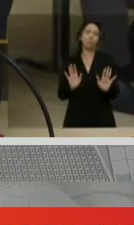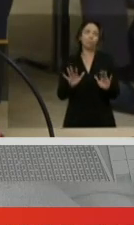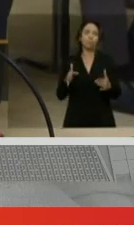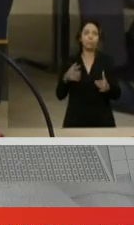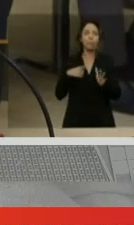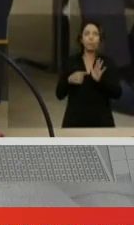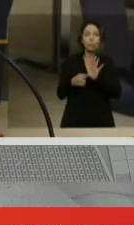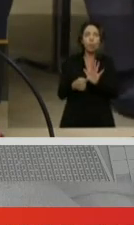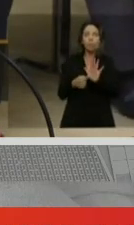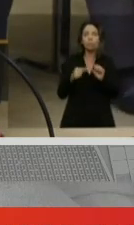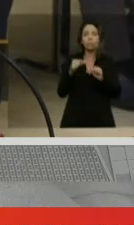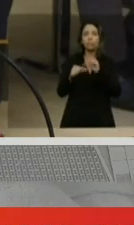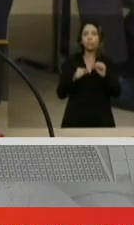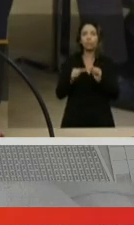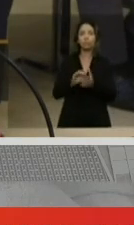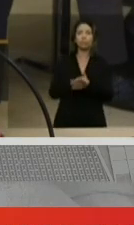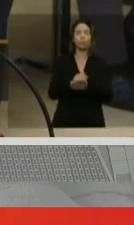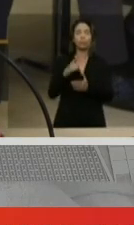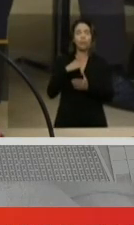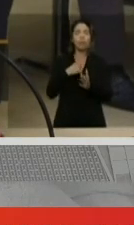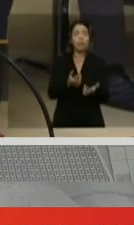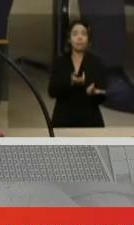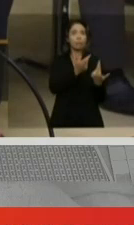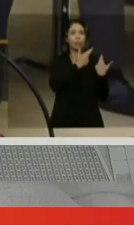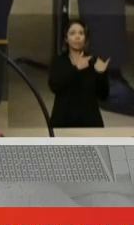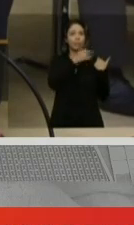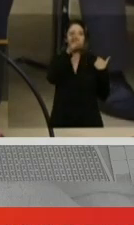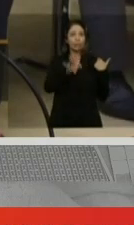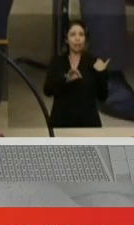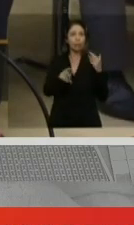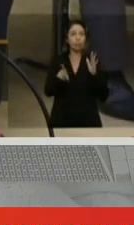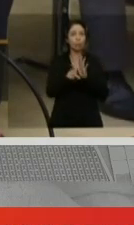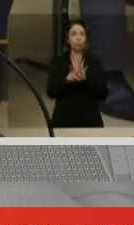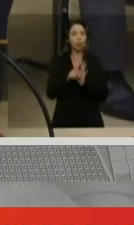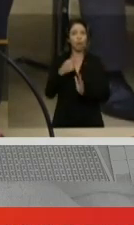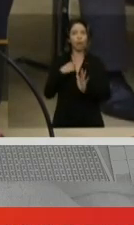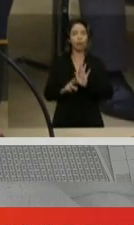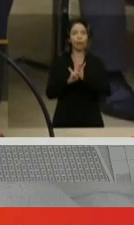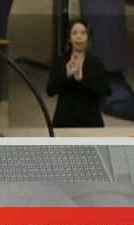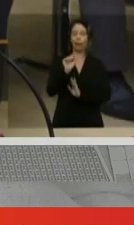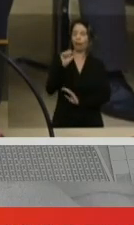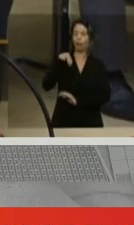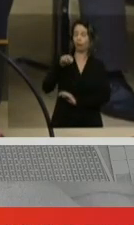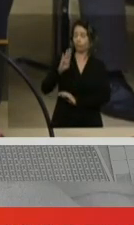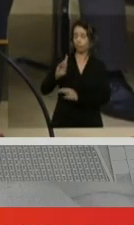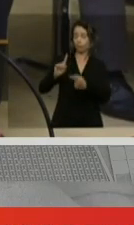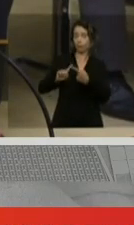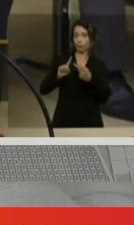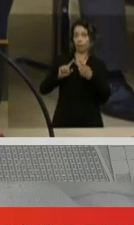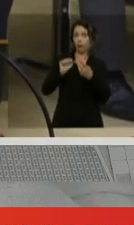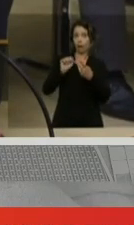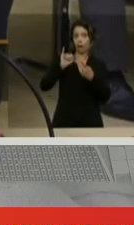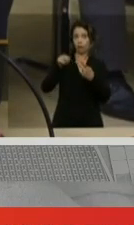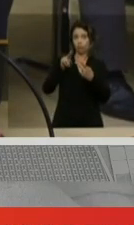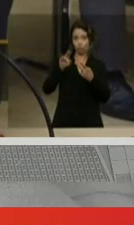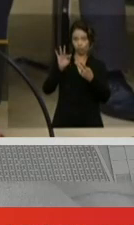ordem, ou se é preciso uma defesa positiva, no sentido de atuante, ativa, para